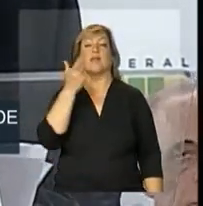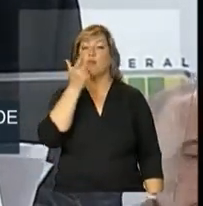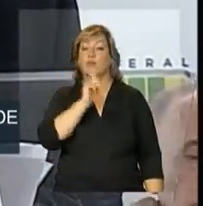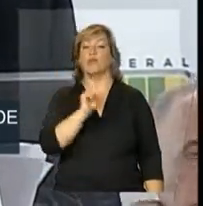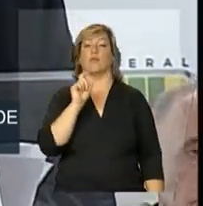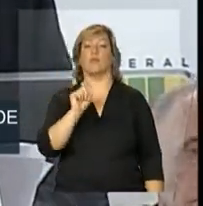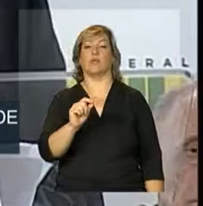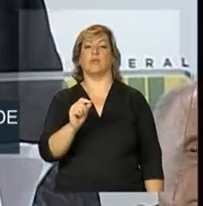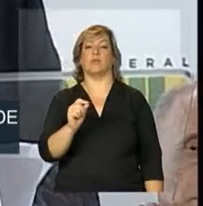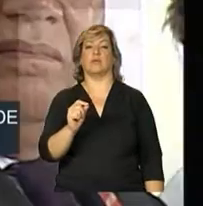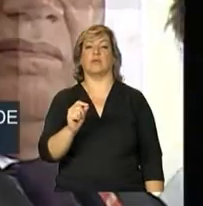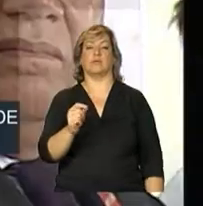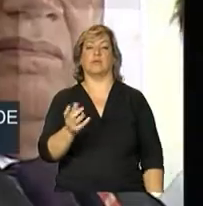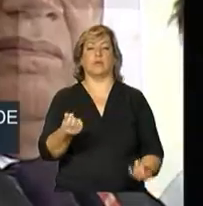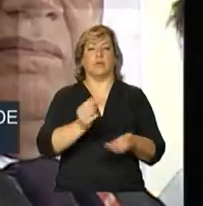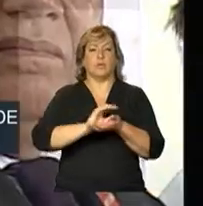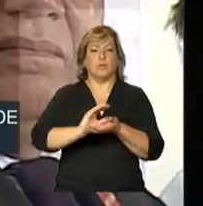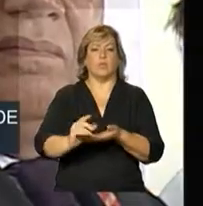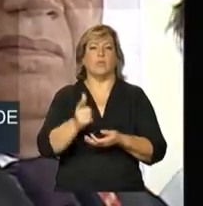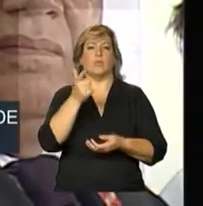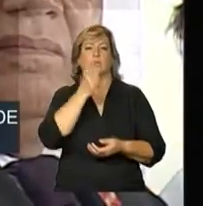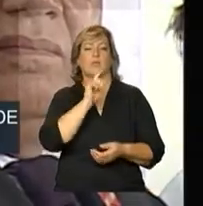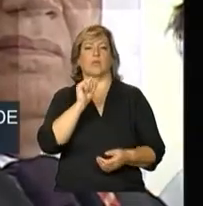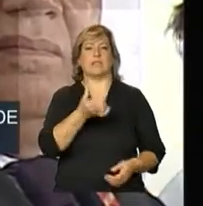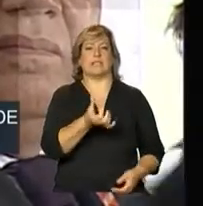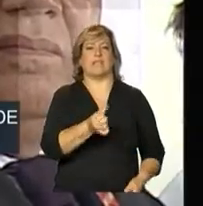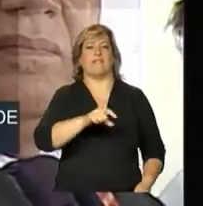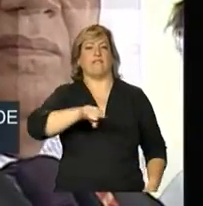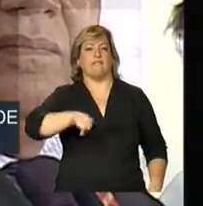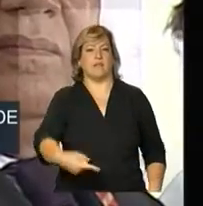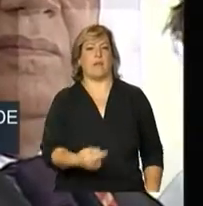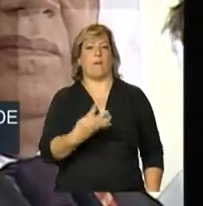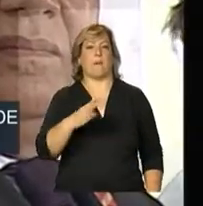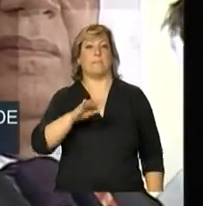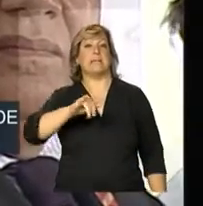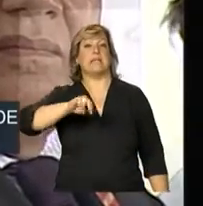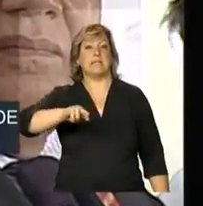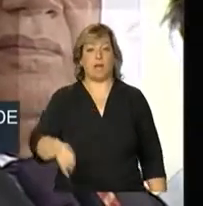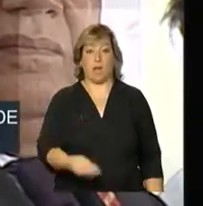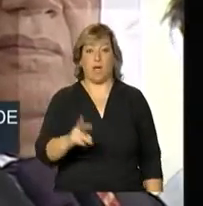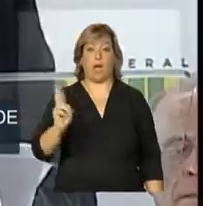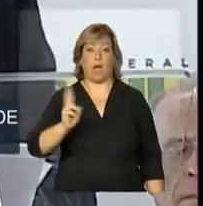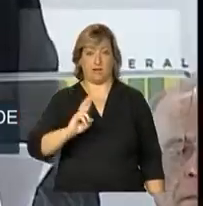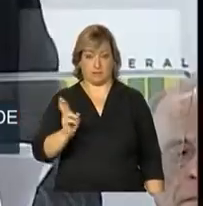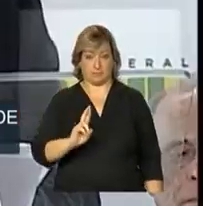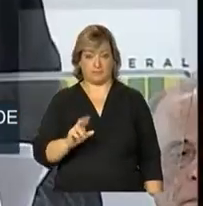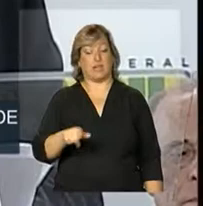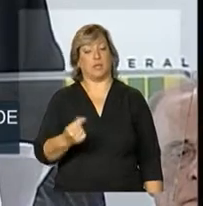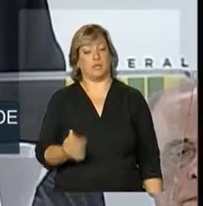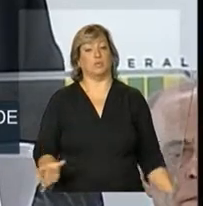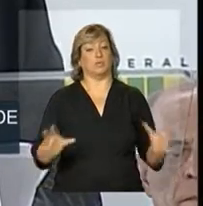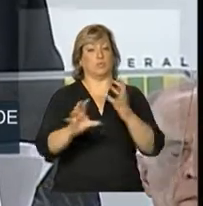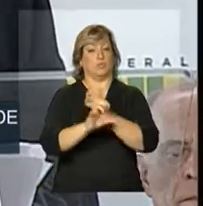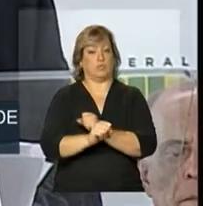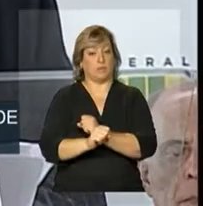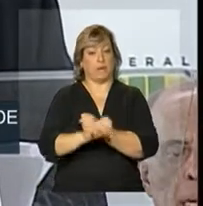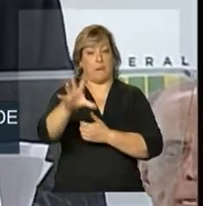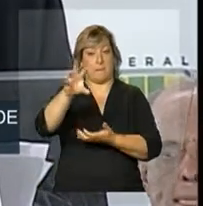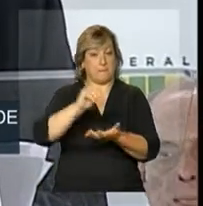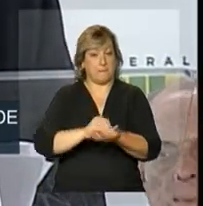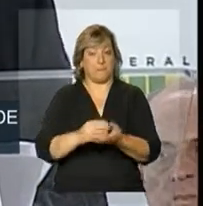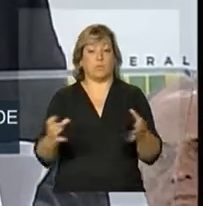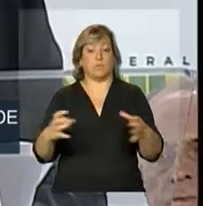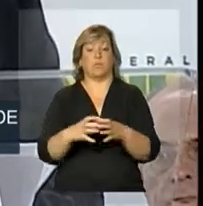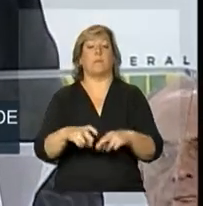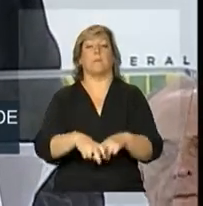de investimentos que podem chegar a 6,4 bilhões de reais. Recursos a serem captados através de